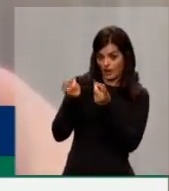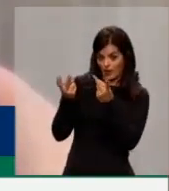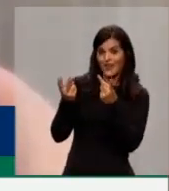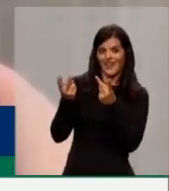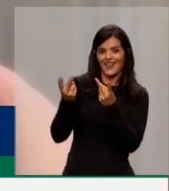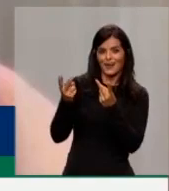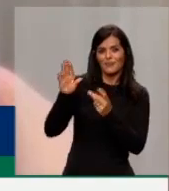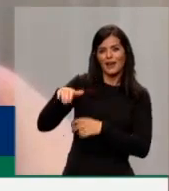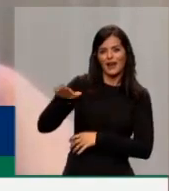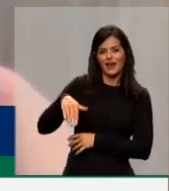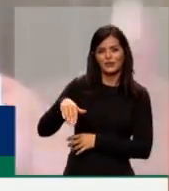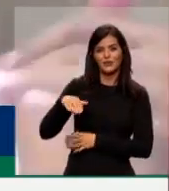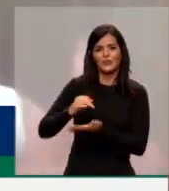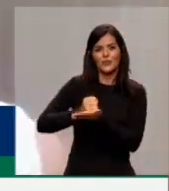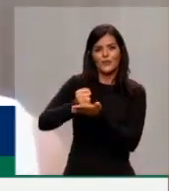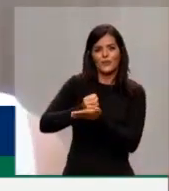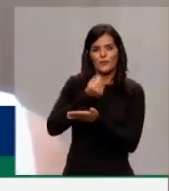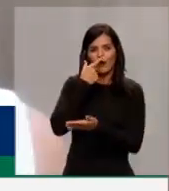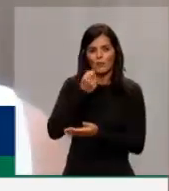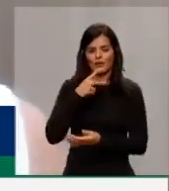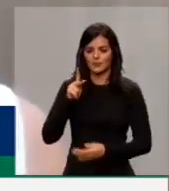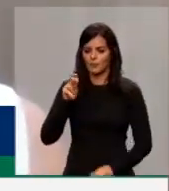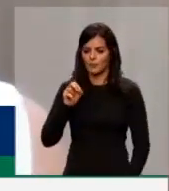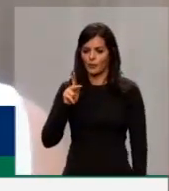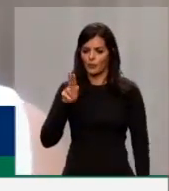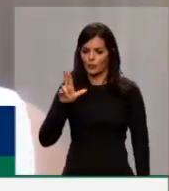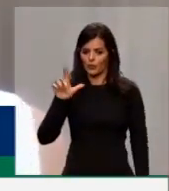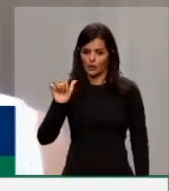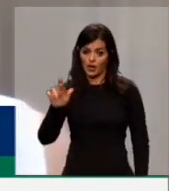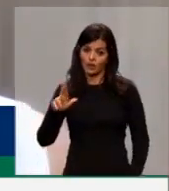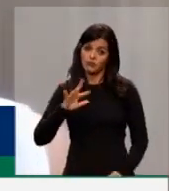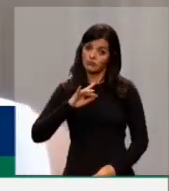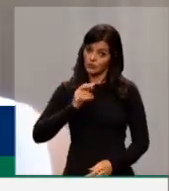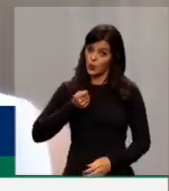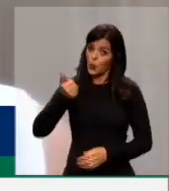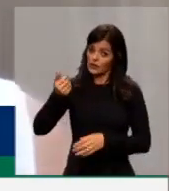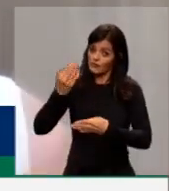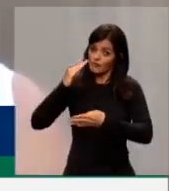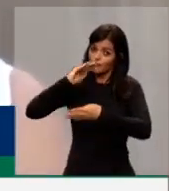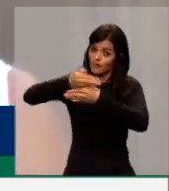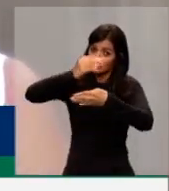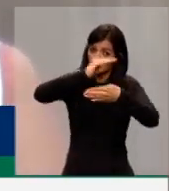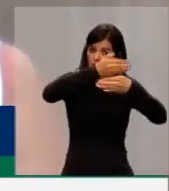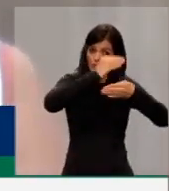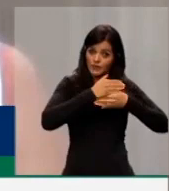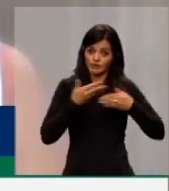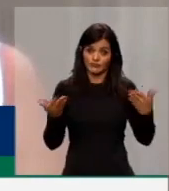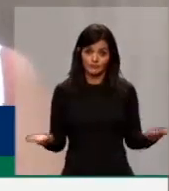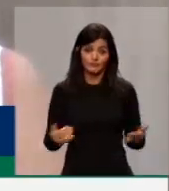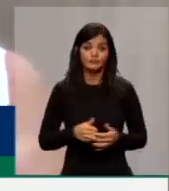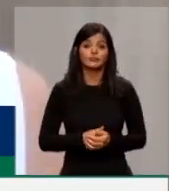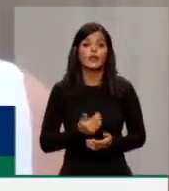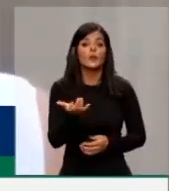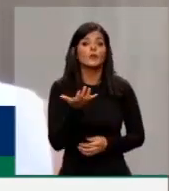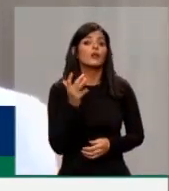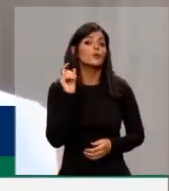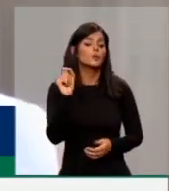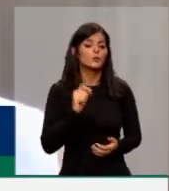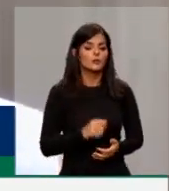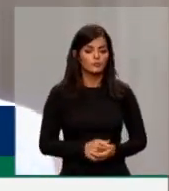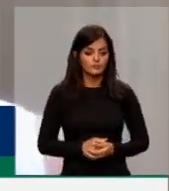perdendo. E por aí vai. Eu não vou me deter aqui em todas as ações, mas o que eu queria conseguir, porque eu